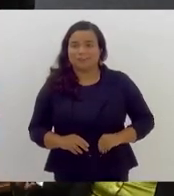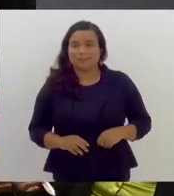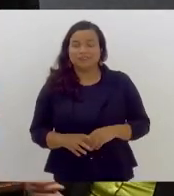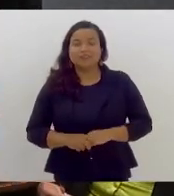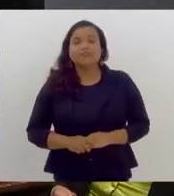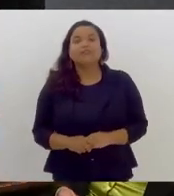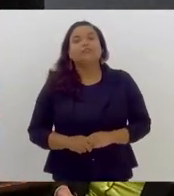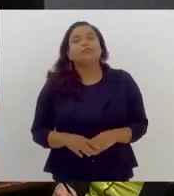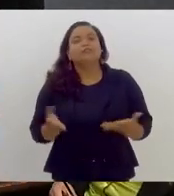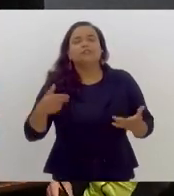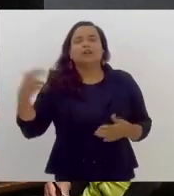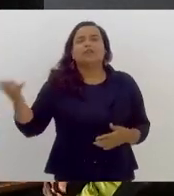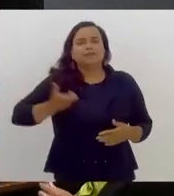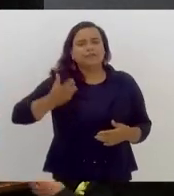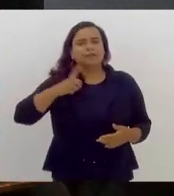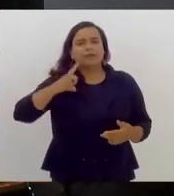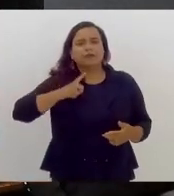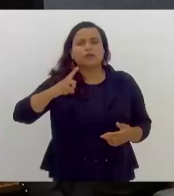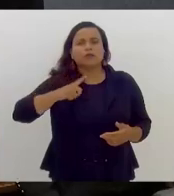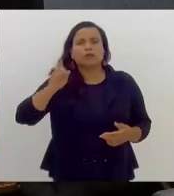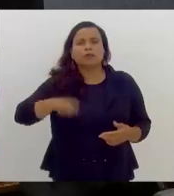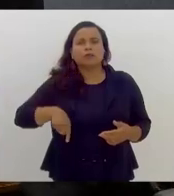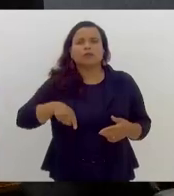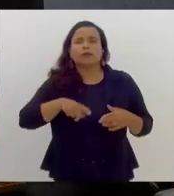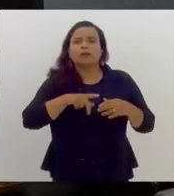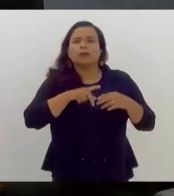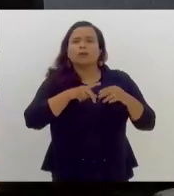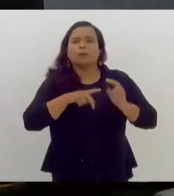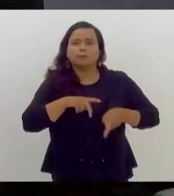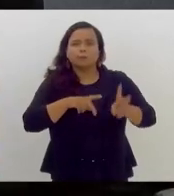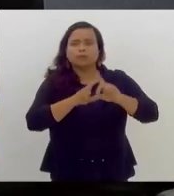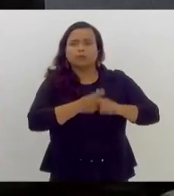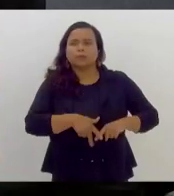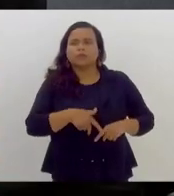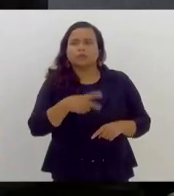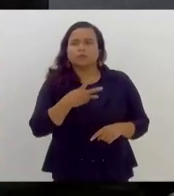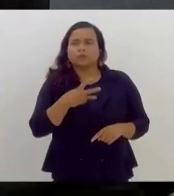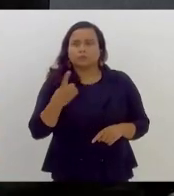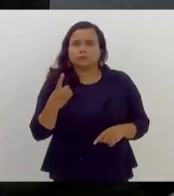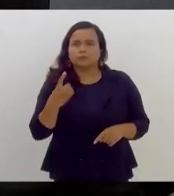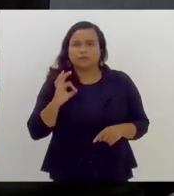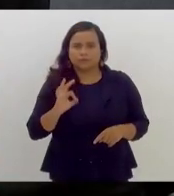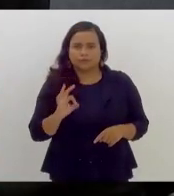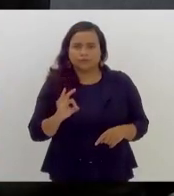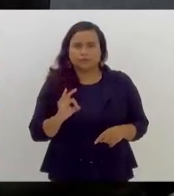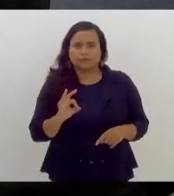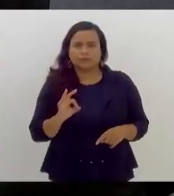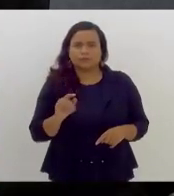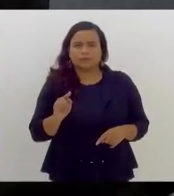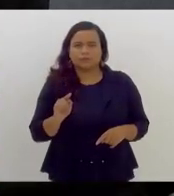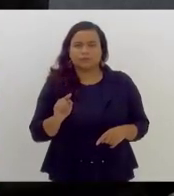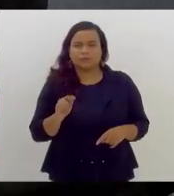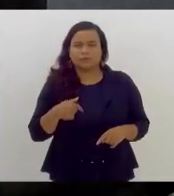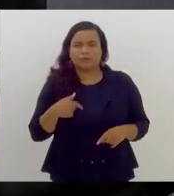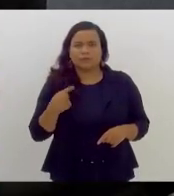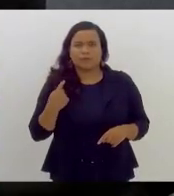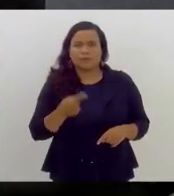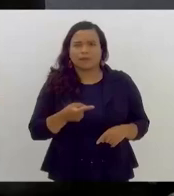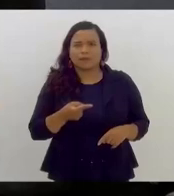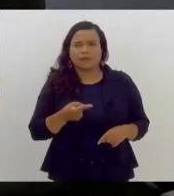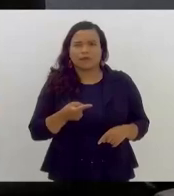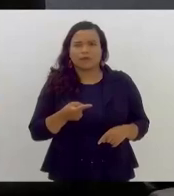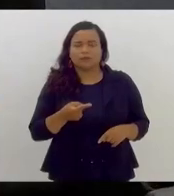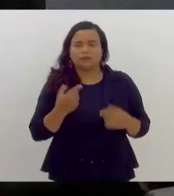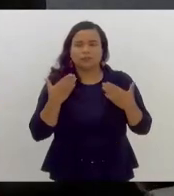Bem, estou sendo informado que é pela manutenção mesmo, 31º. É parcial, então não tem destaque. Do jeito